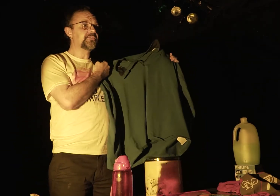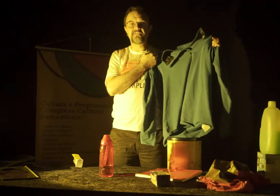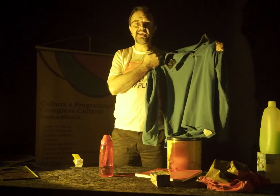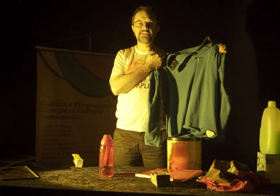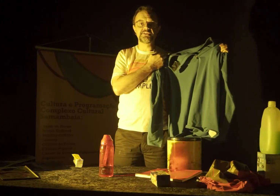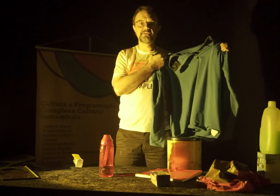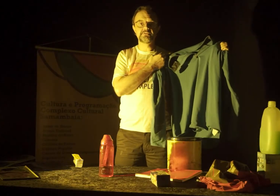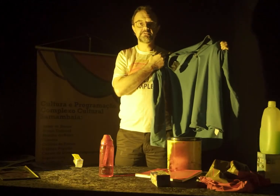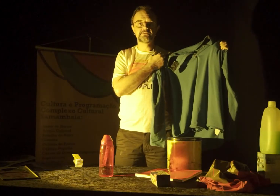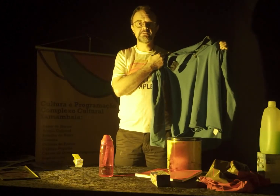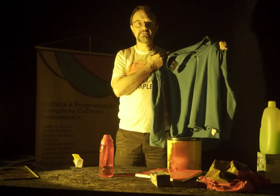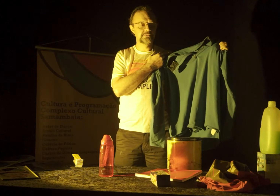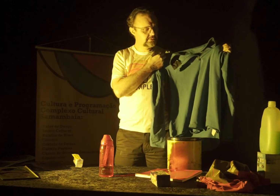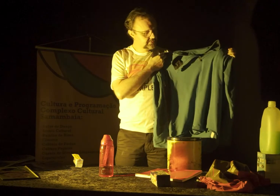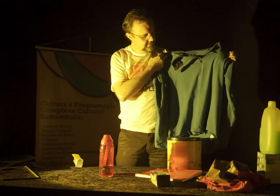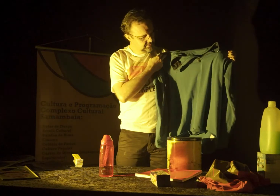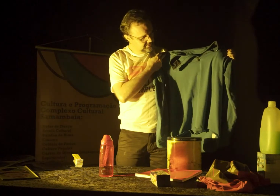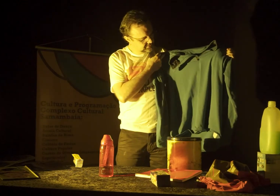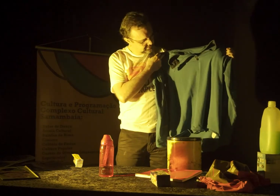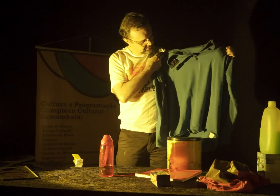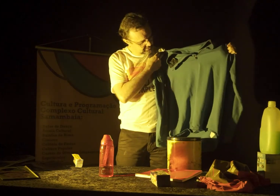ele ficou verde.